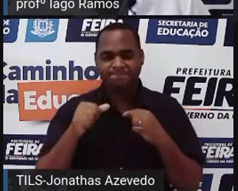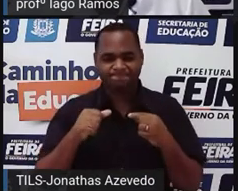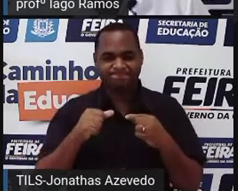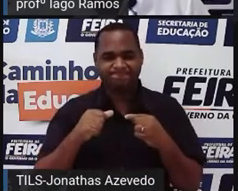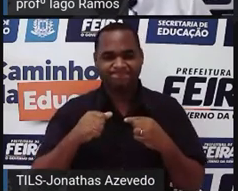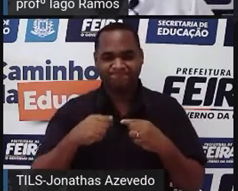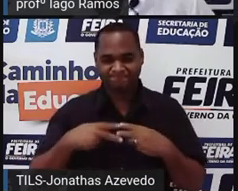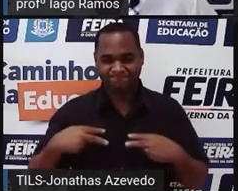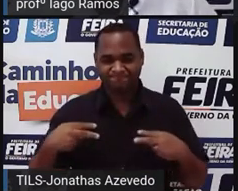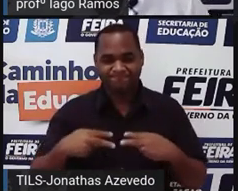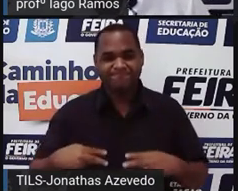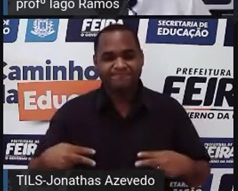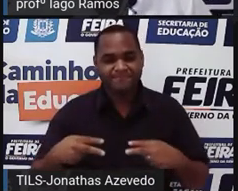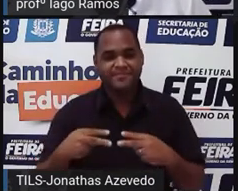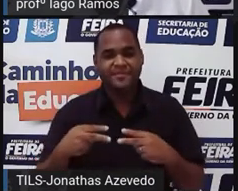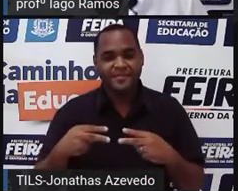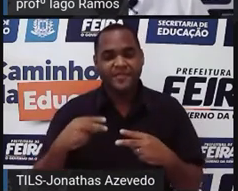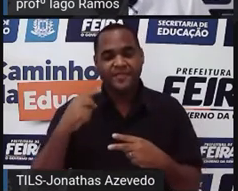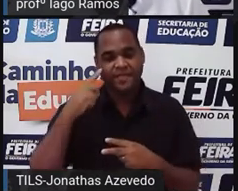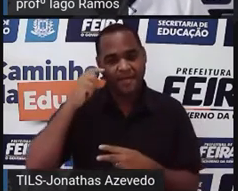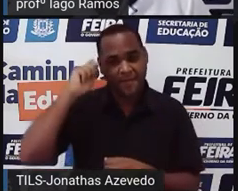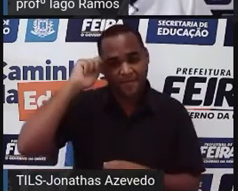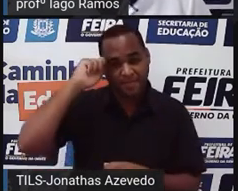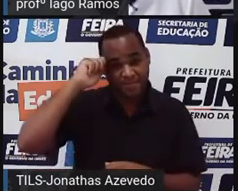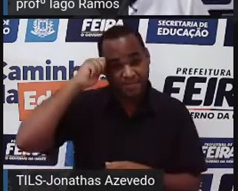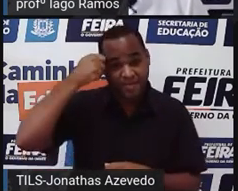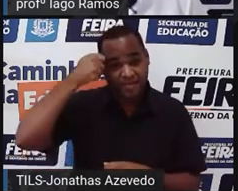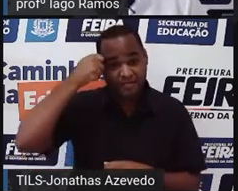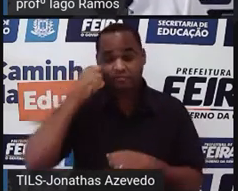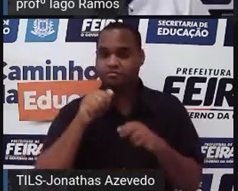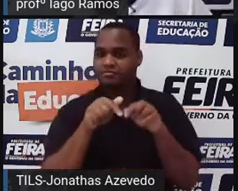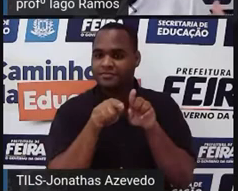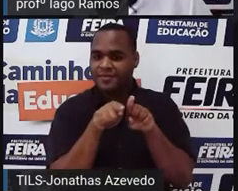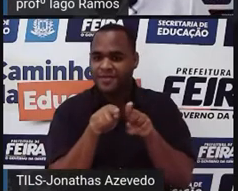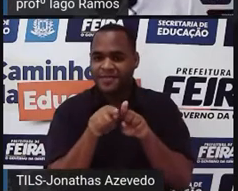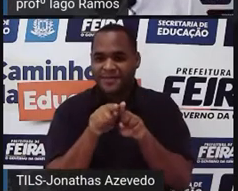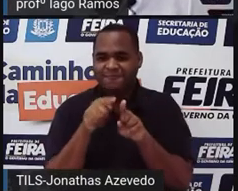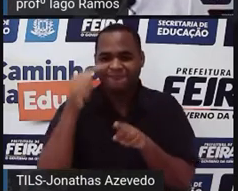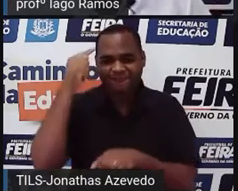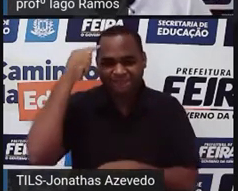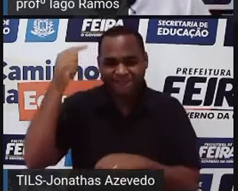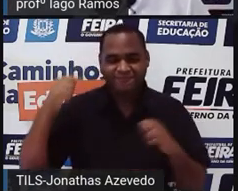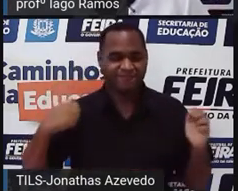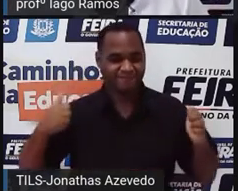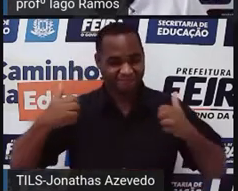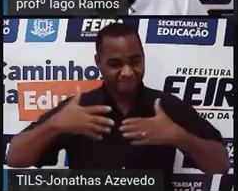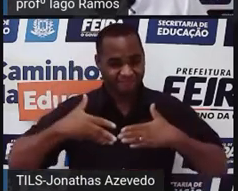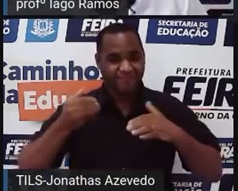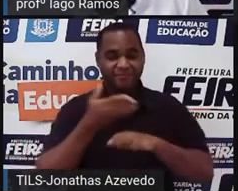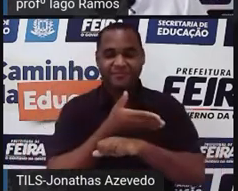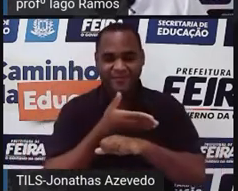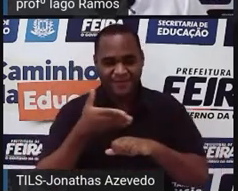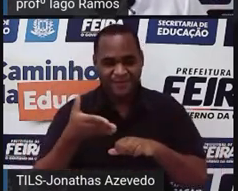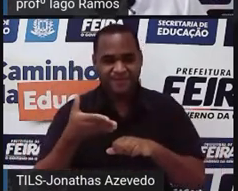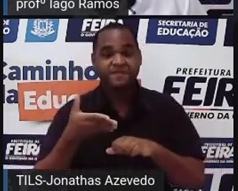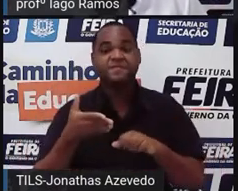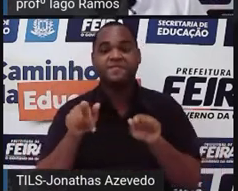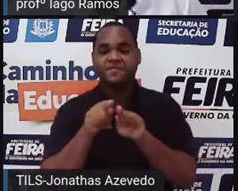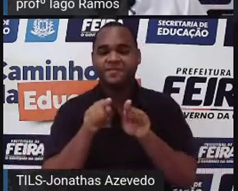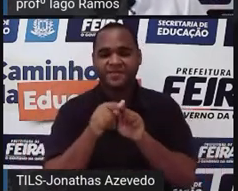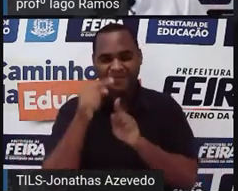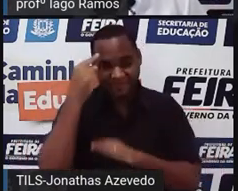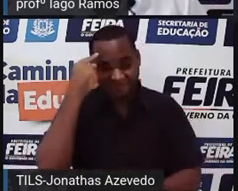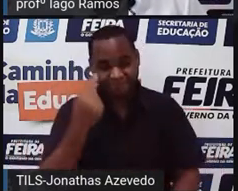pretas. Visto também por cima um jaleco branco. E aqui atrás de mim, como sempre, o cartaz da